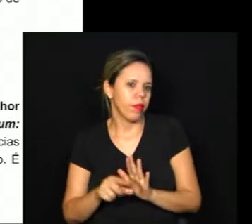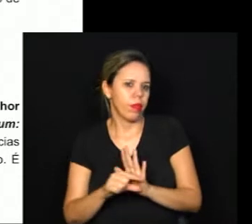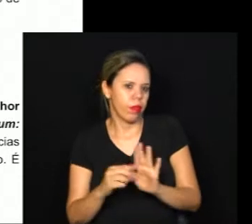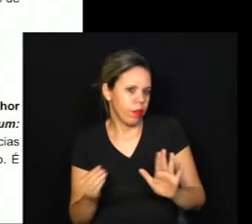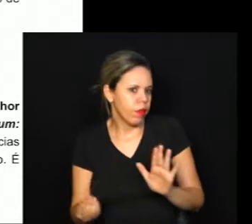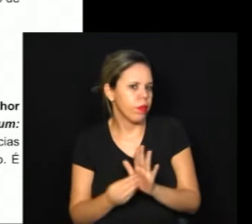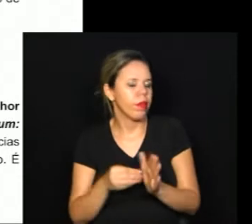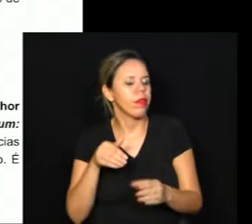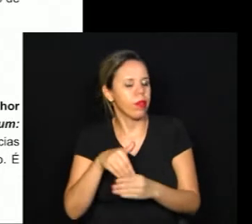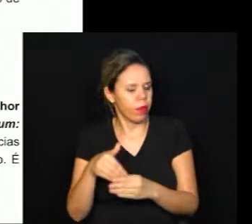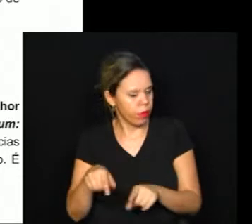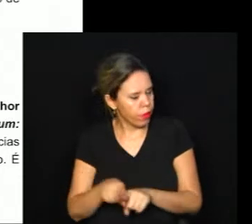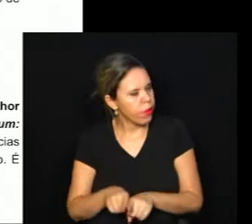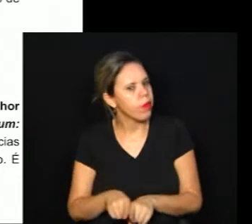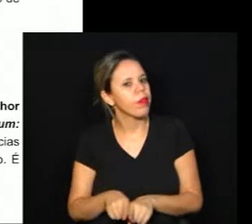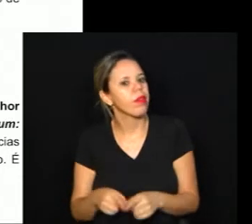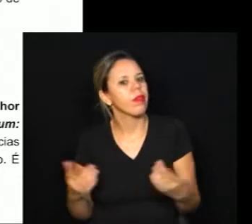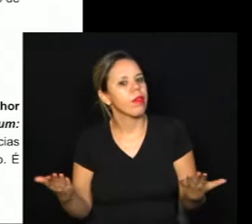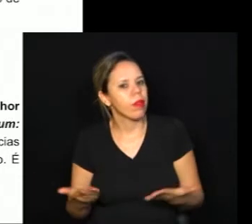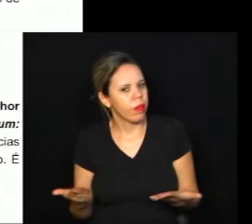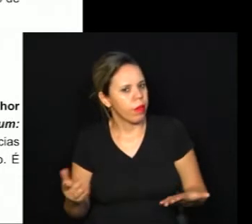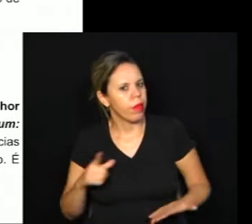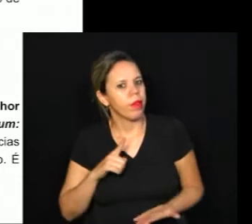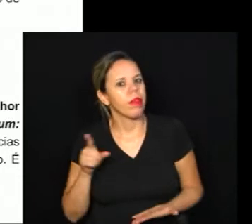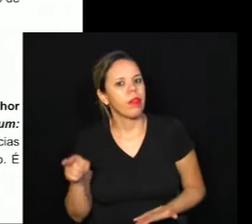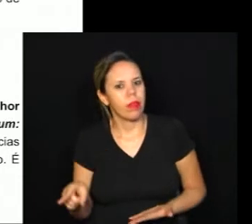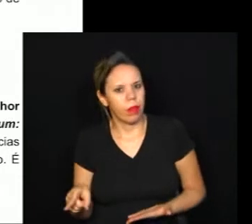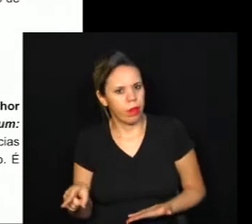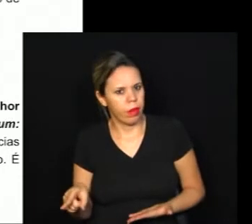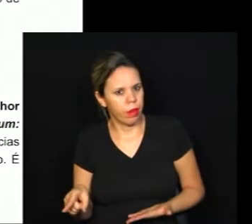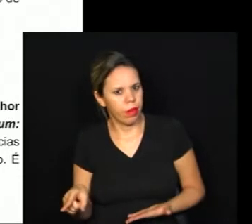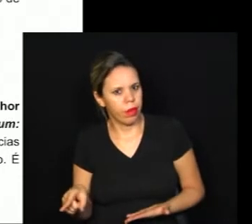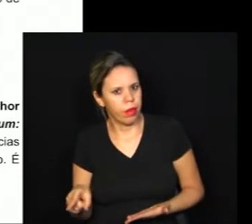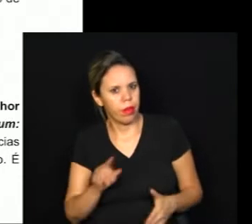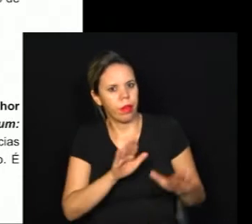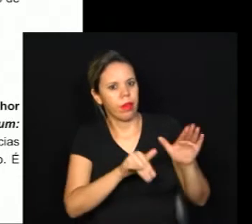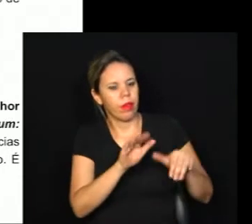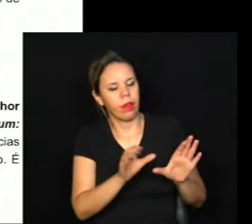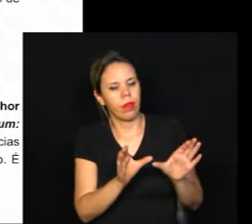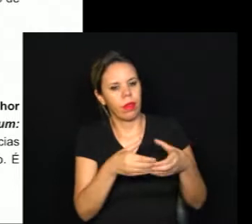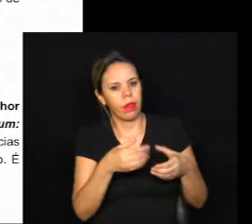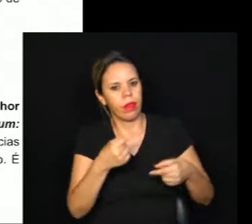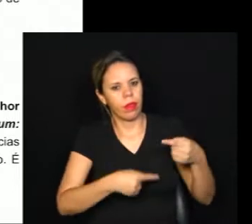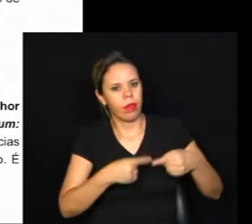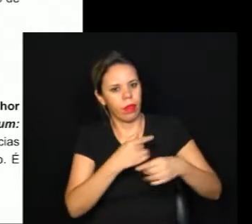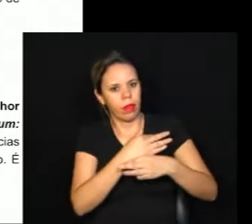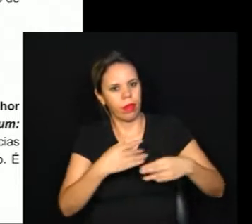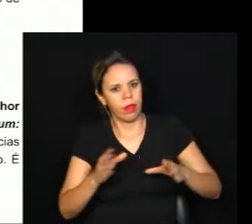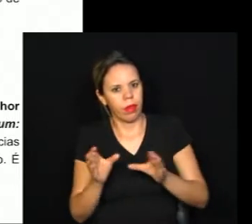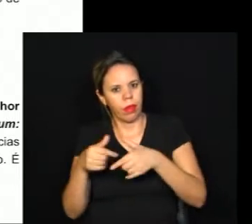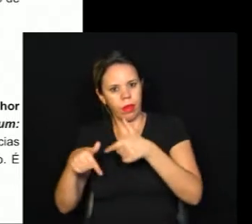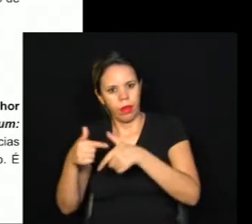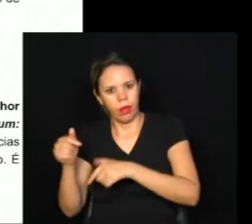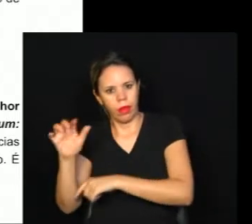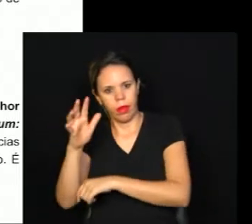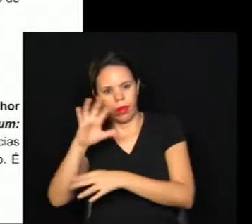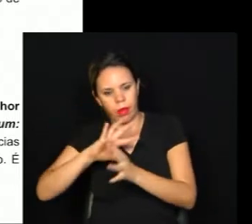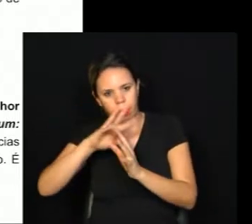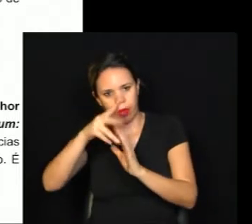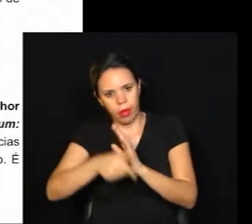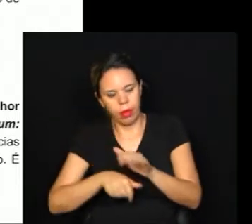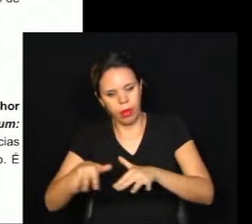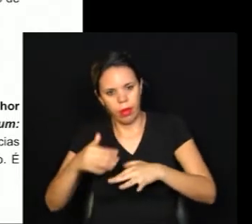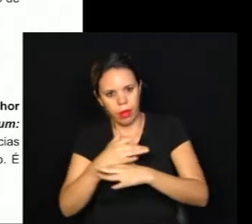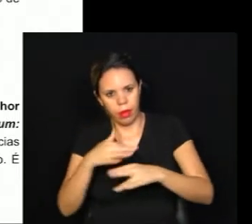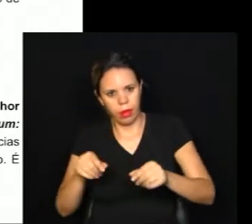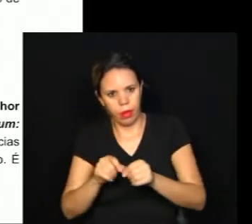isso que ela foi votada. E agora nós temos, convocar a Comissão de Política Urbana, Comissão de Meio Ambiente, Comissão de